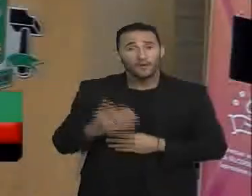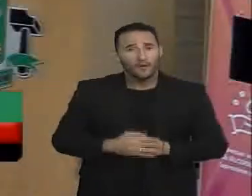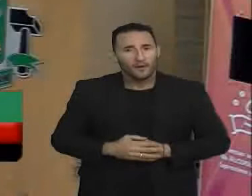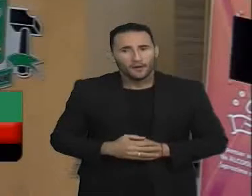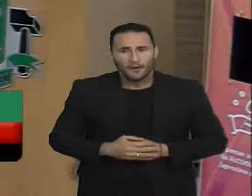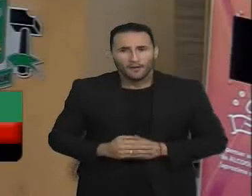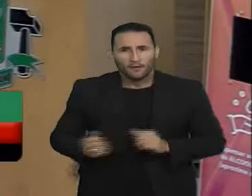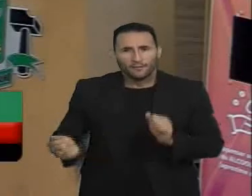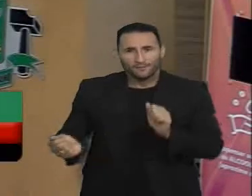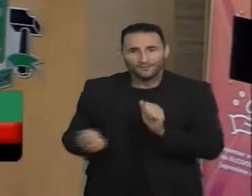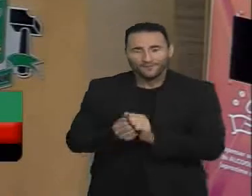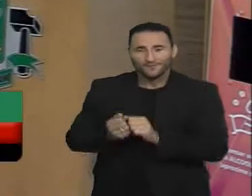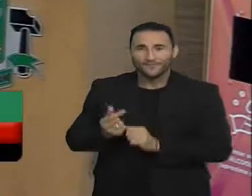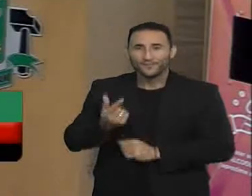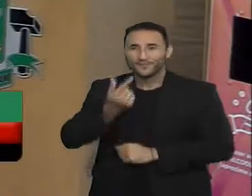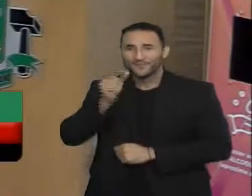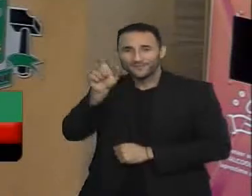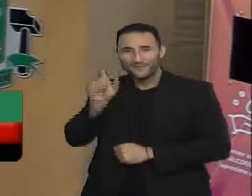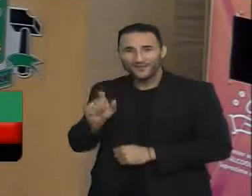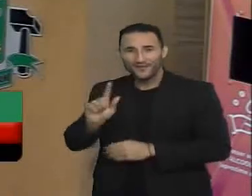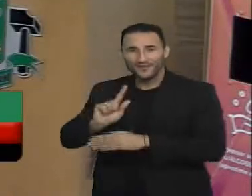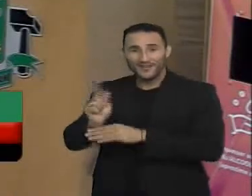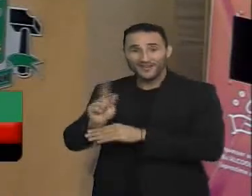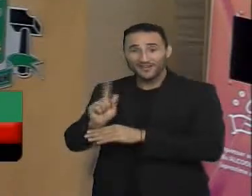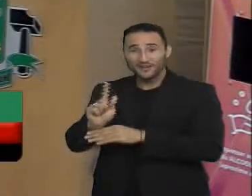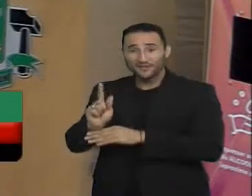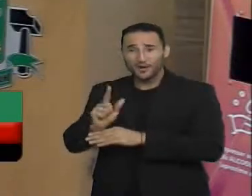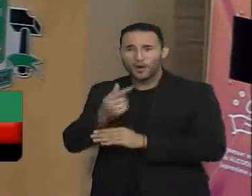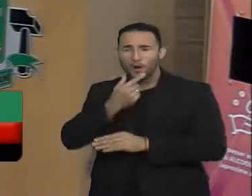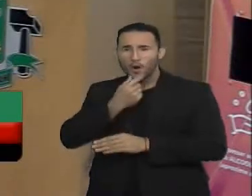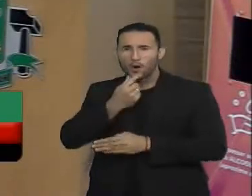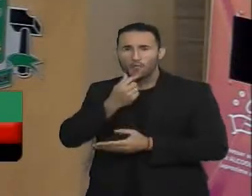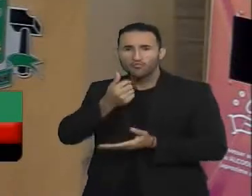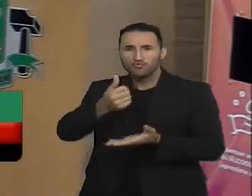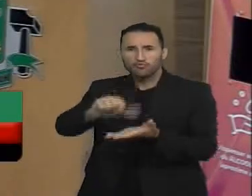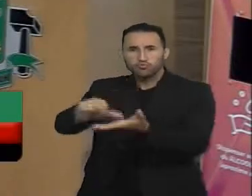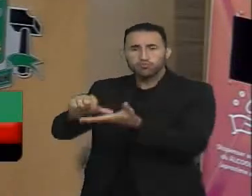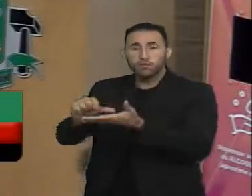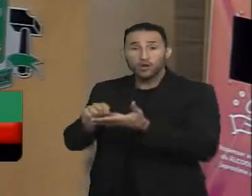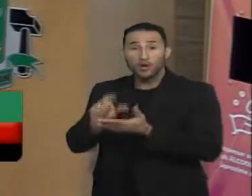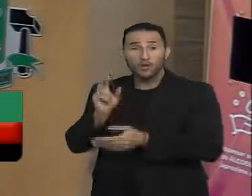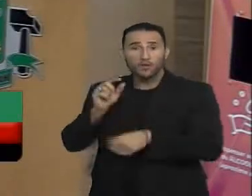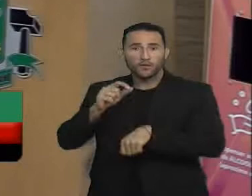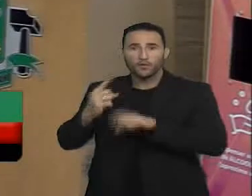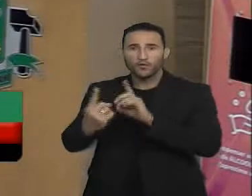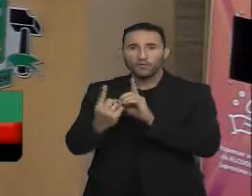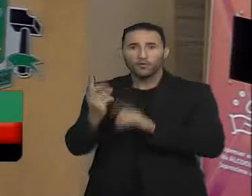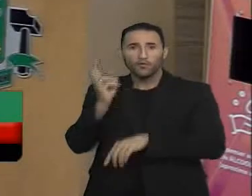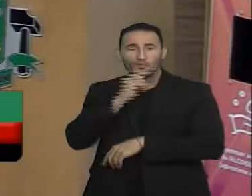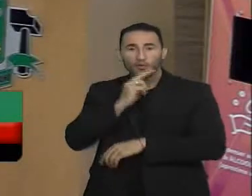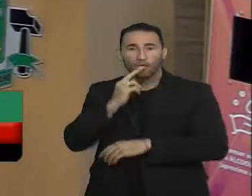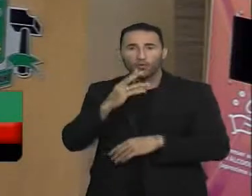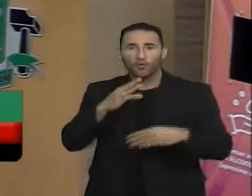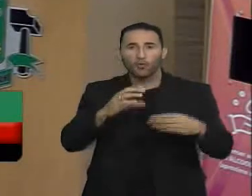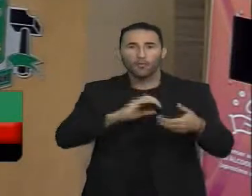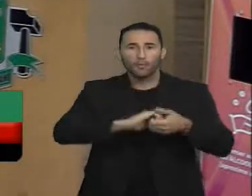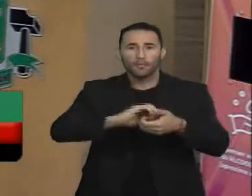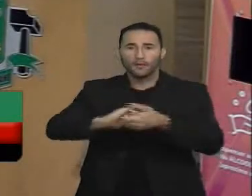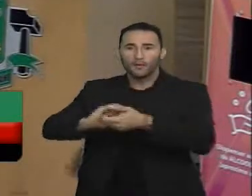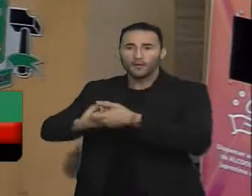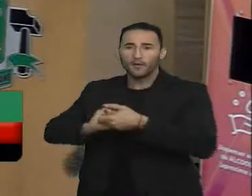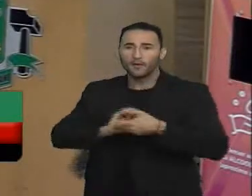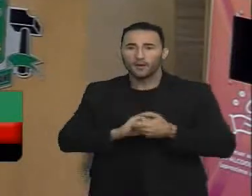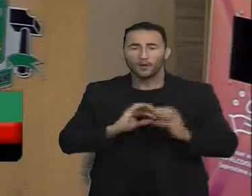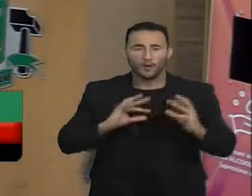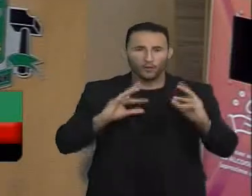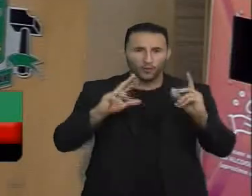aqui os gerentes dos prontos-socorros, e eu quero cumprimentar todos os gerentes, diretores dos